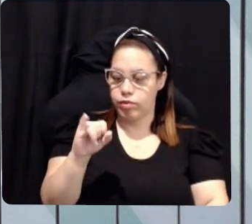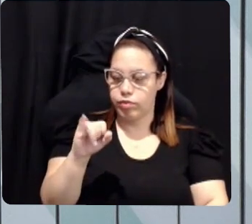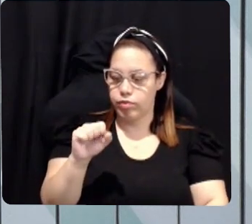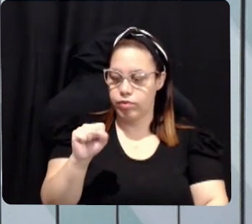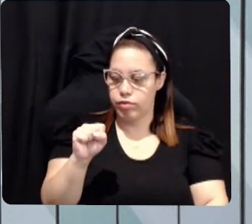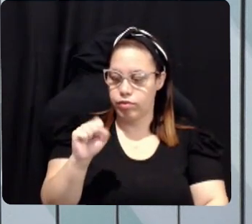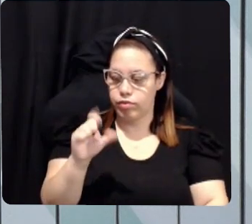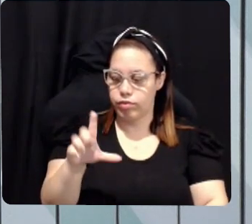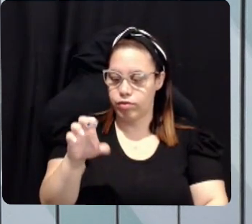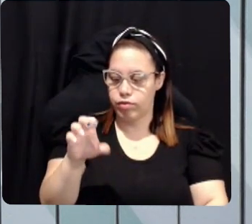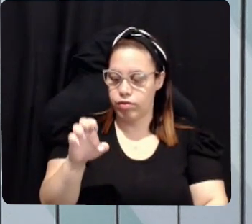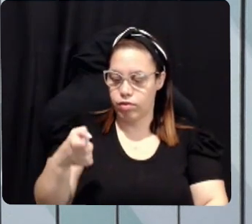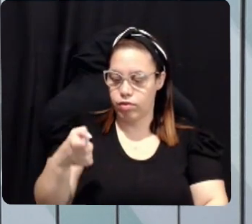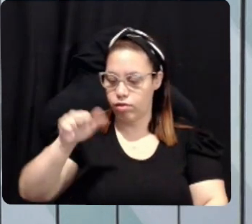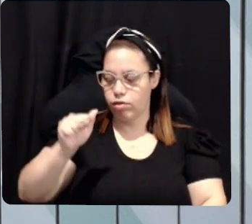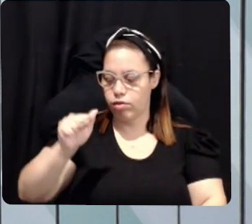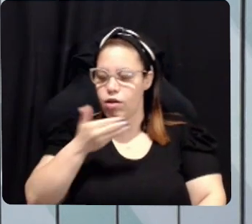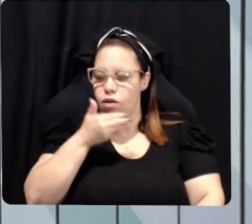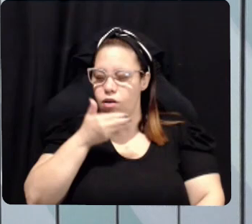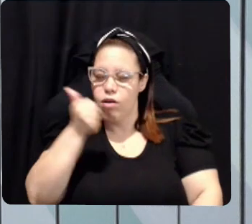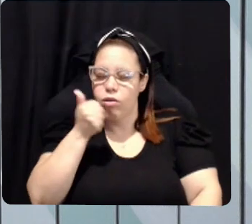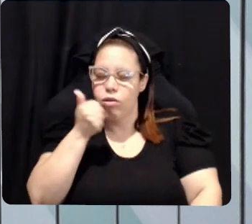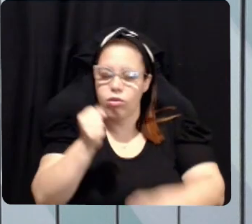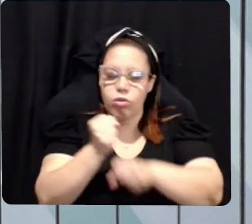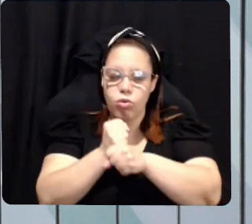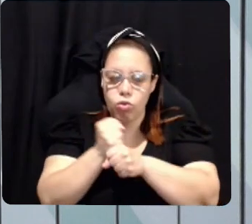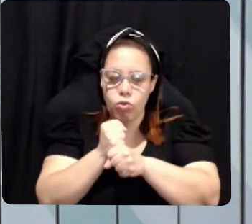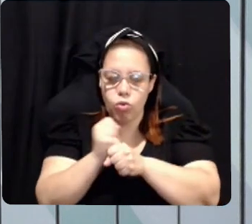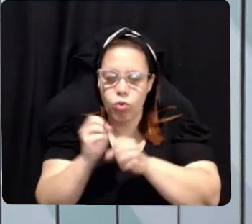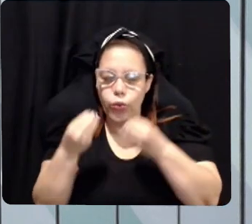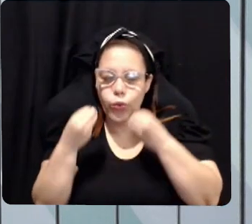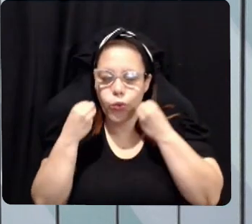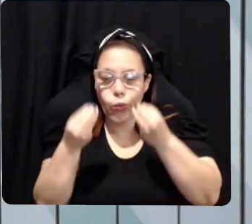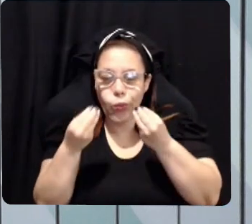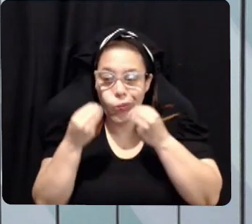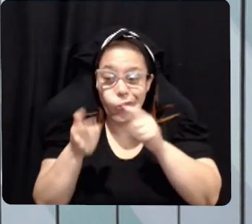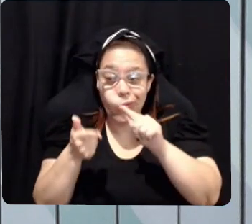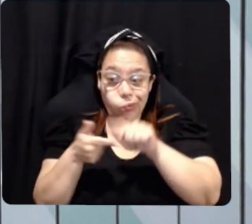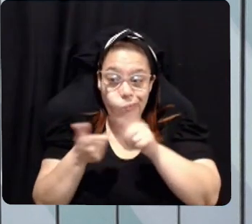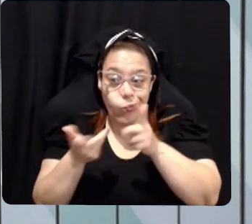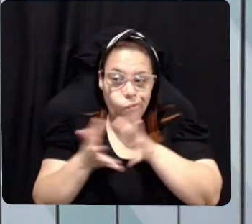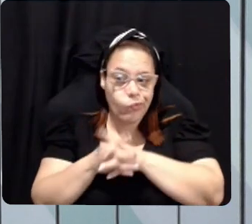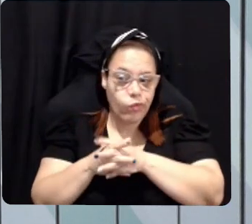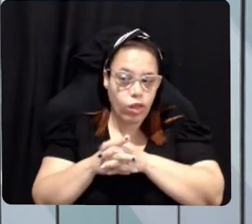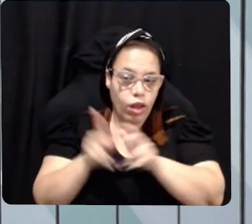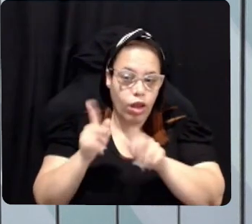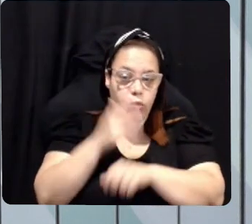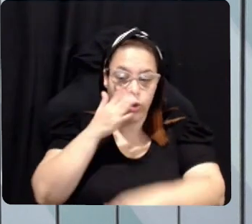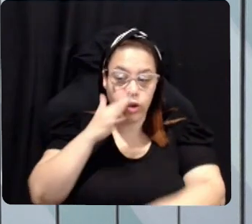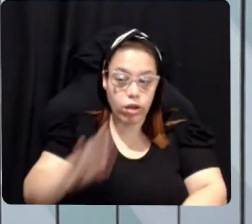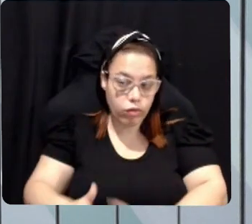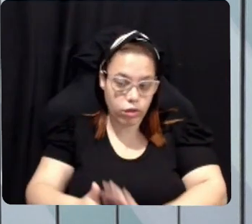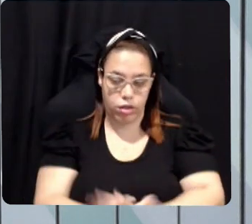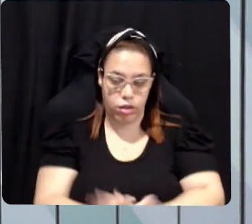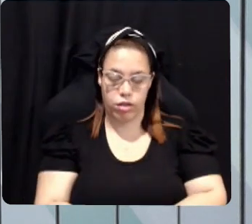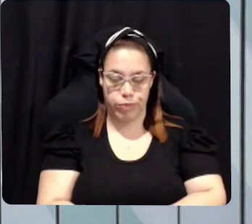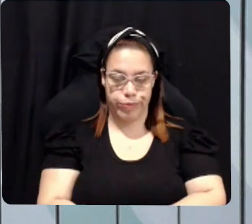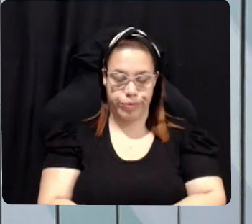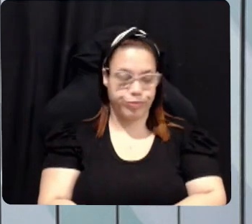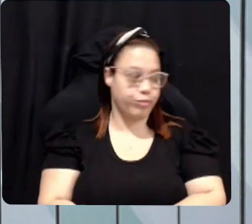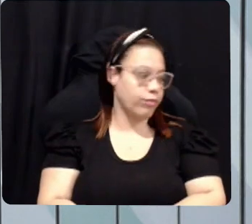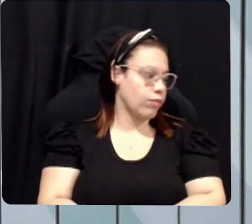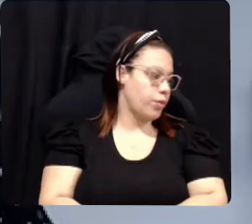dislexia, ela vai melhorando ao longo dos anos? Como que fica esse quadro, né, após a infância?